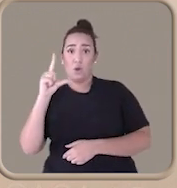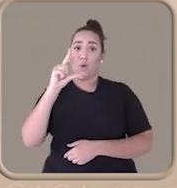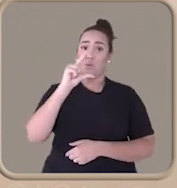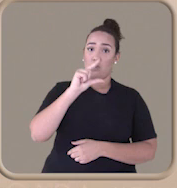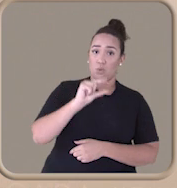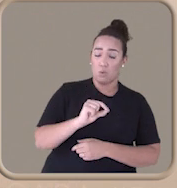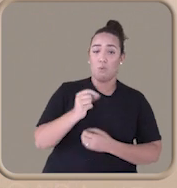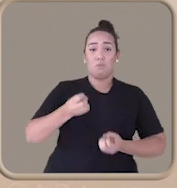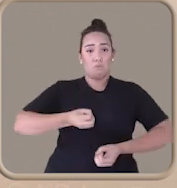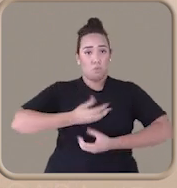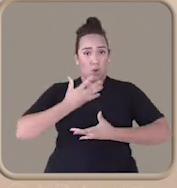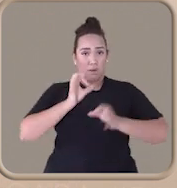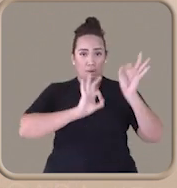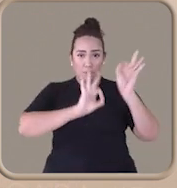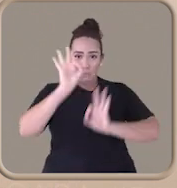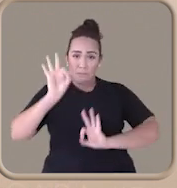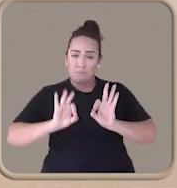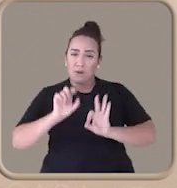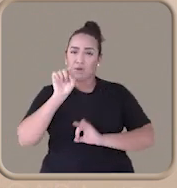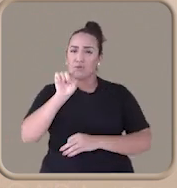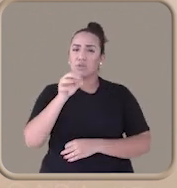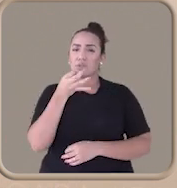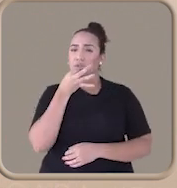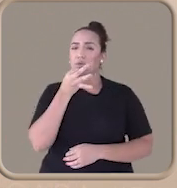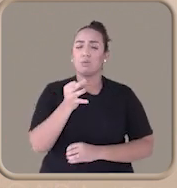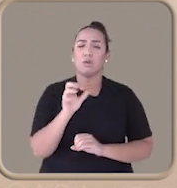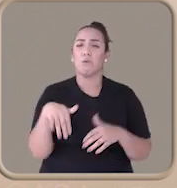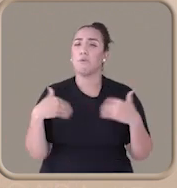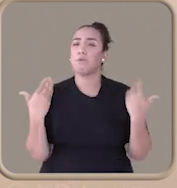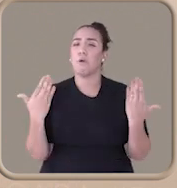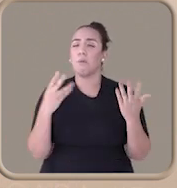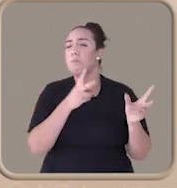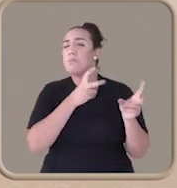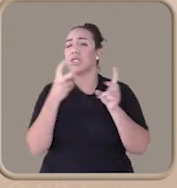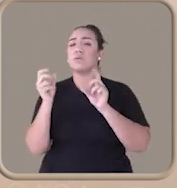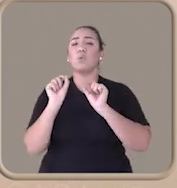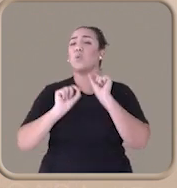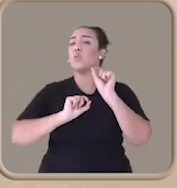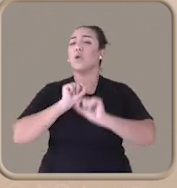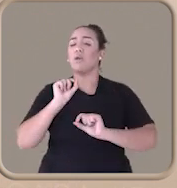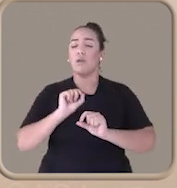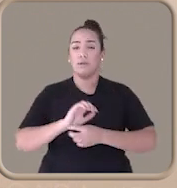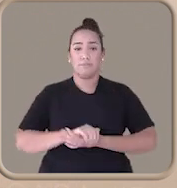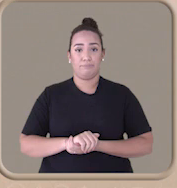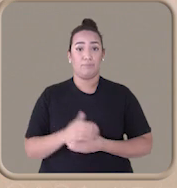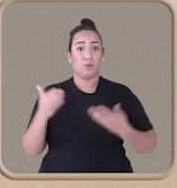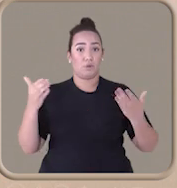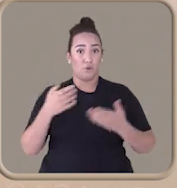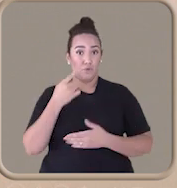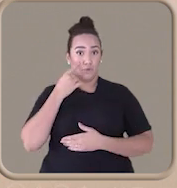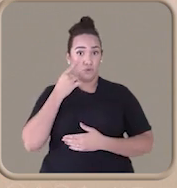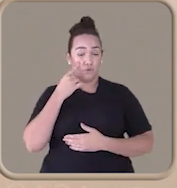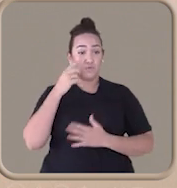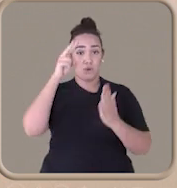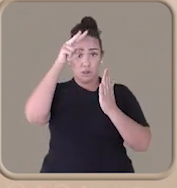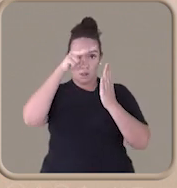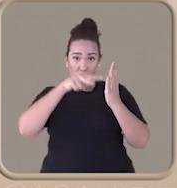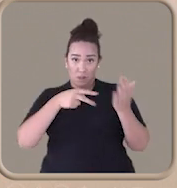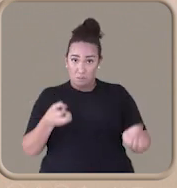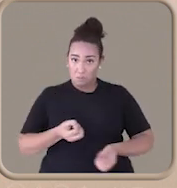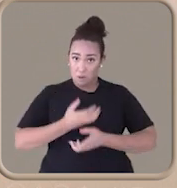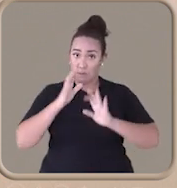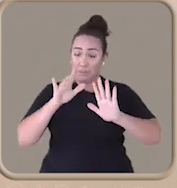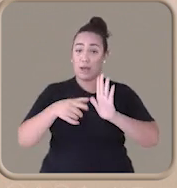construir o poema. O que você achou dele? O que você percebeu? Quero ler esse poema com você, mas antes tenho